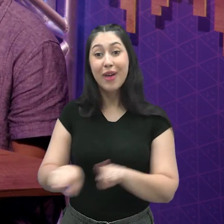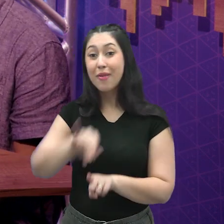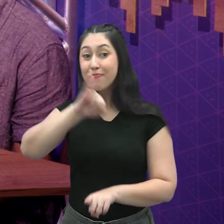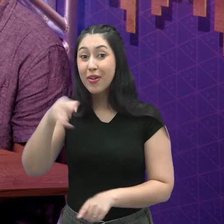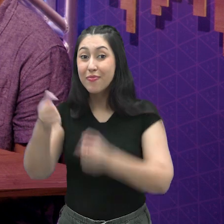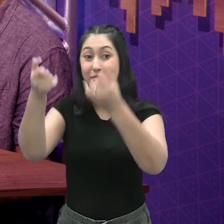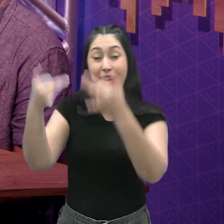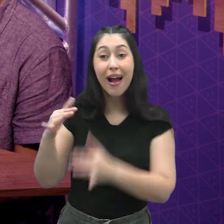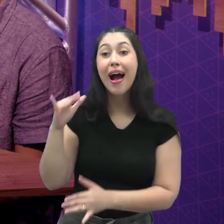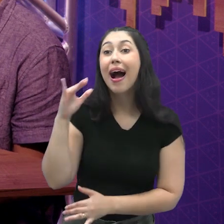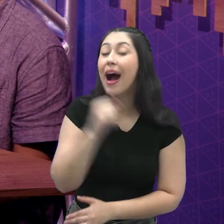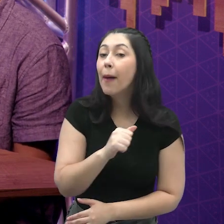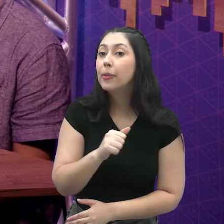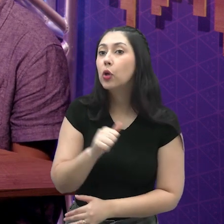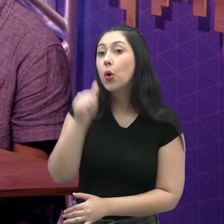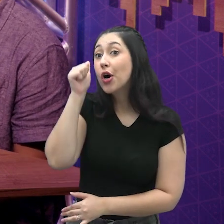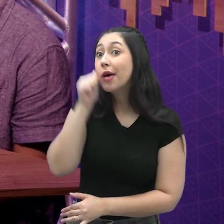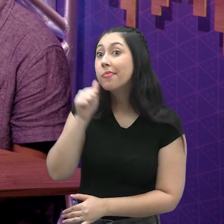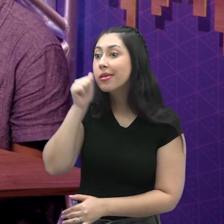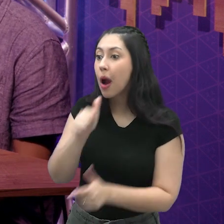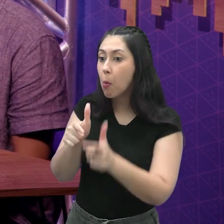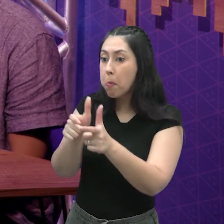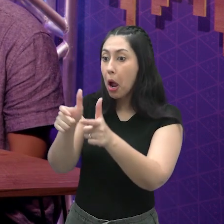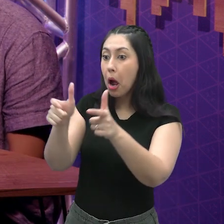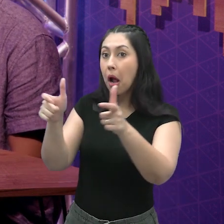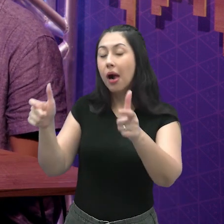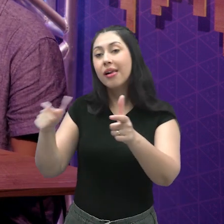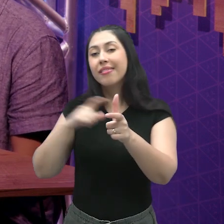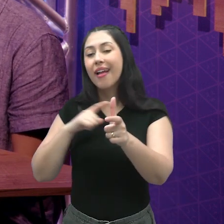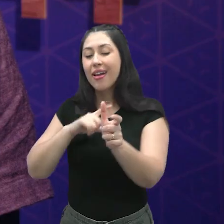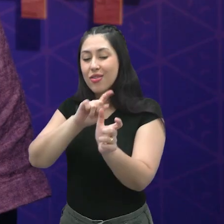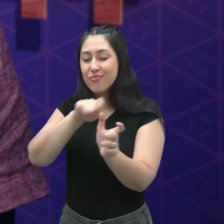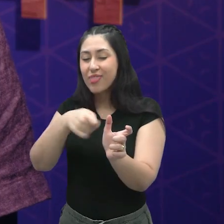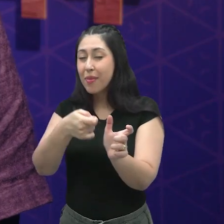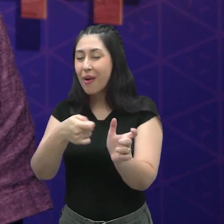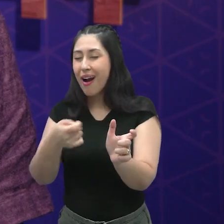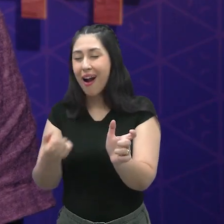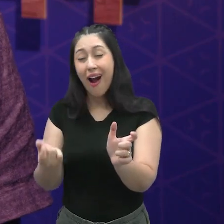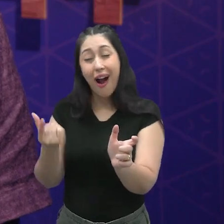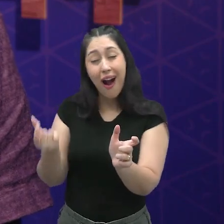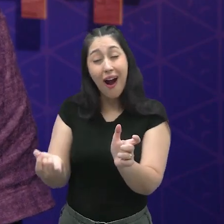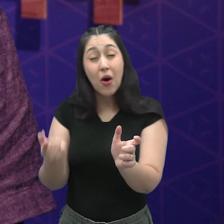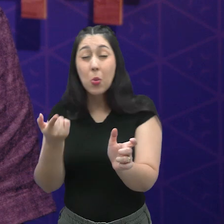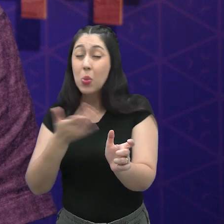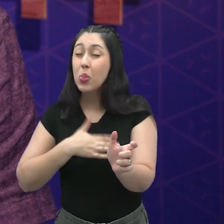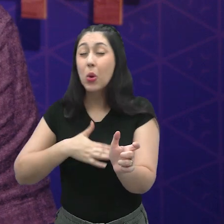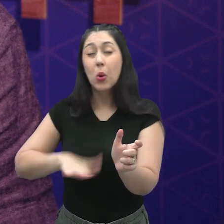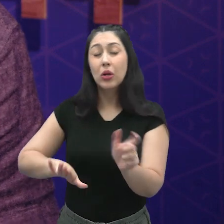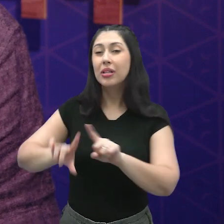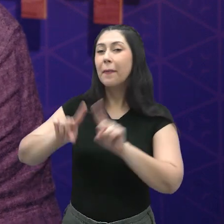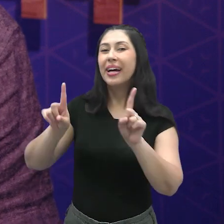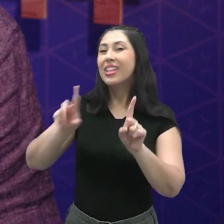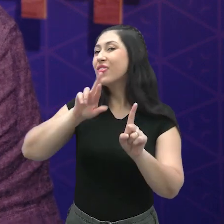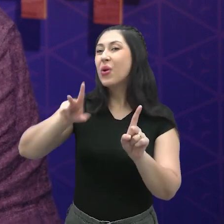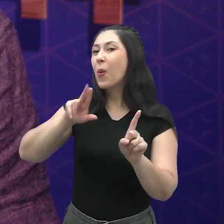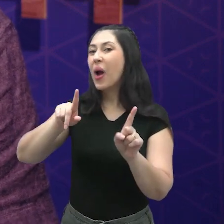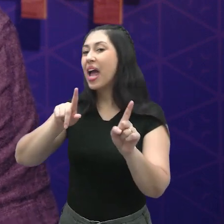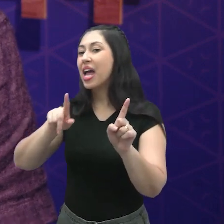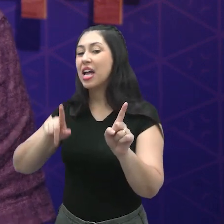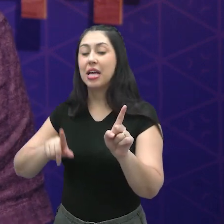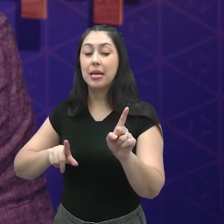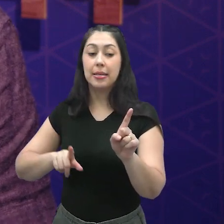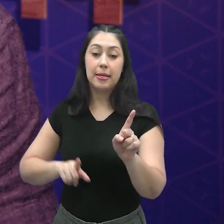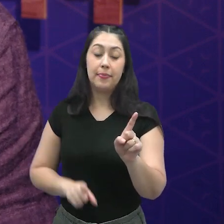rapidamente sobre esse fenômeno das mulheres no sertanejo, tem um termo que nem todo mundo gosta, e aqui a gente não está falando como uma denominação